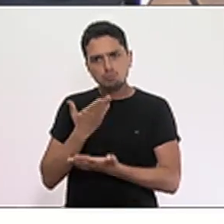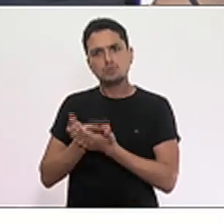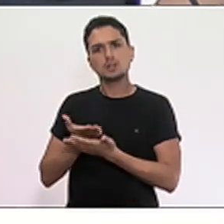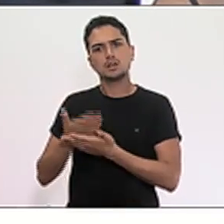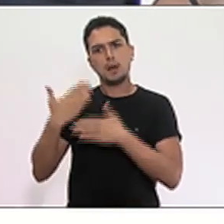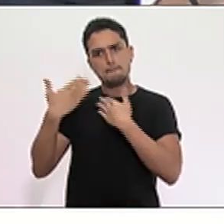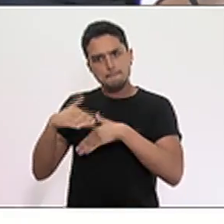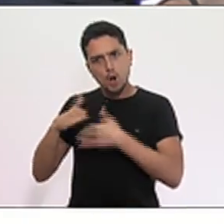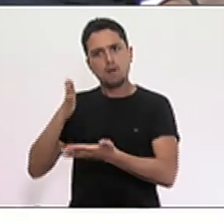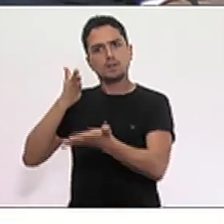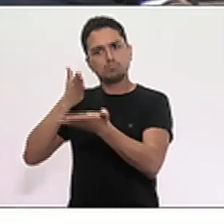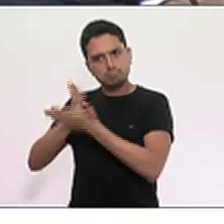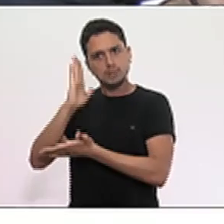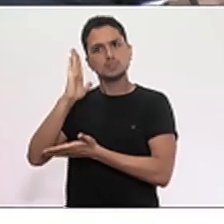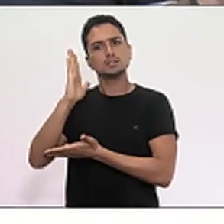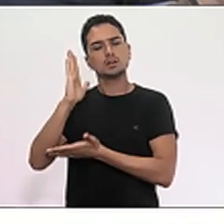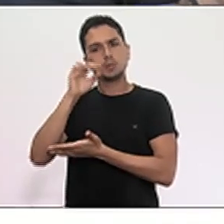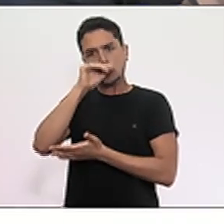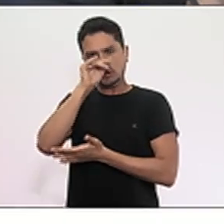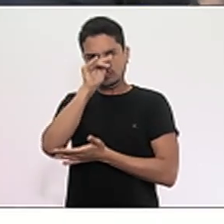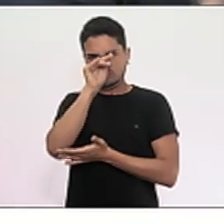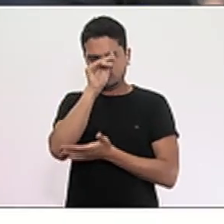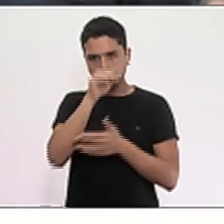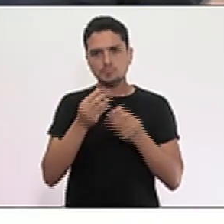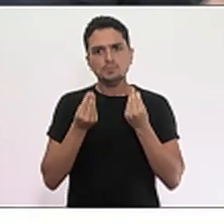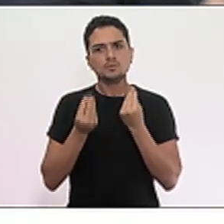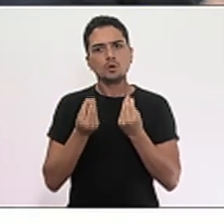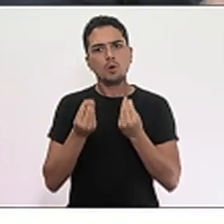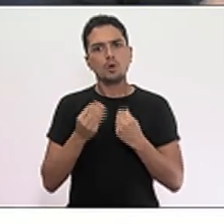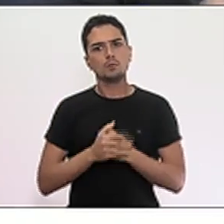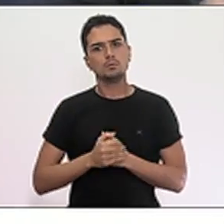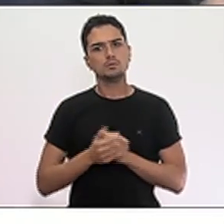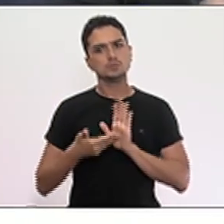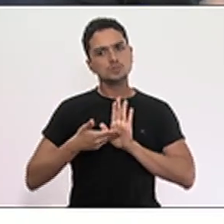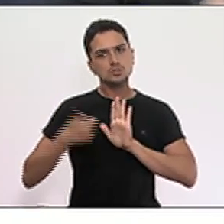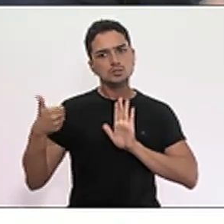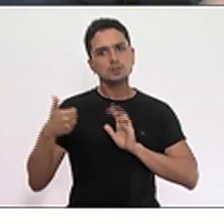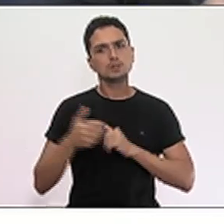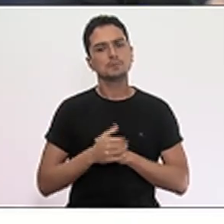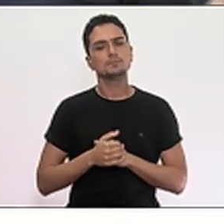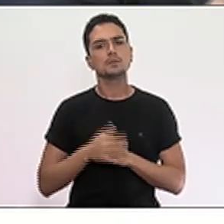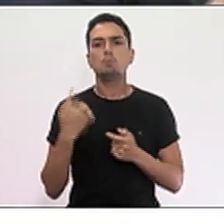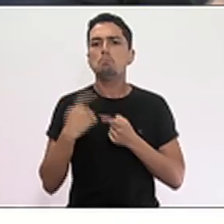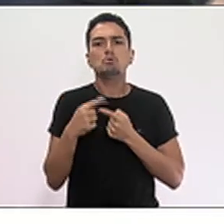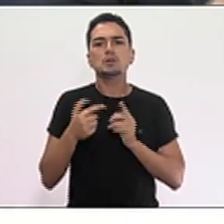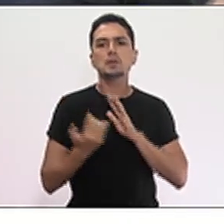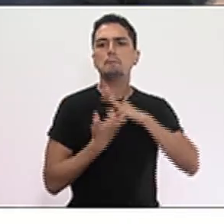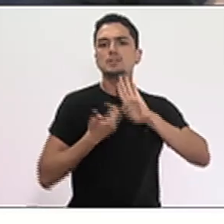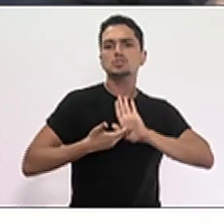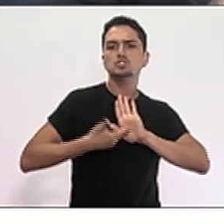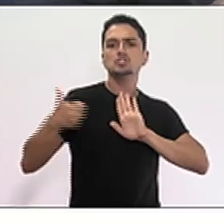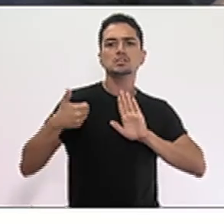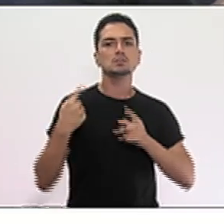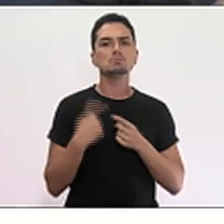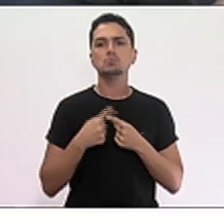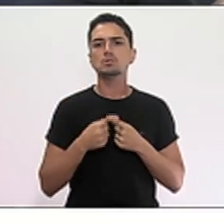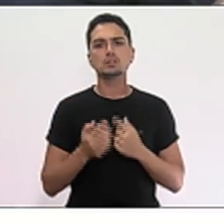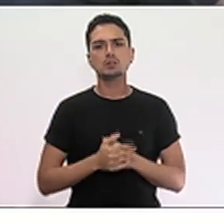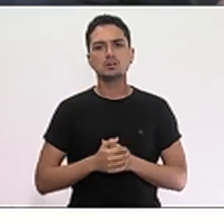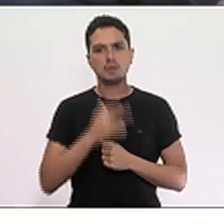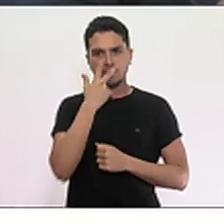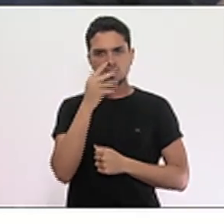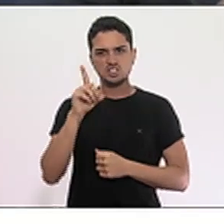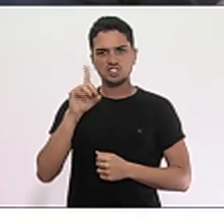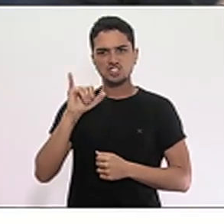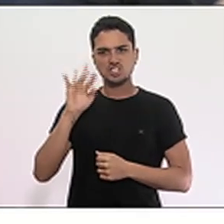pega a gente? Porque não gostou? Porque não vai demitir? Então hoje se implantou uma ditadura.